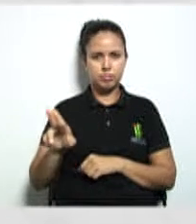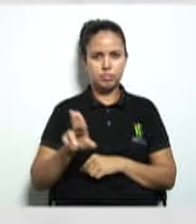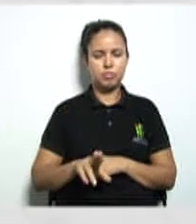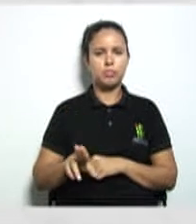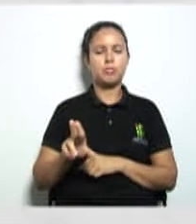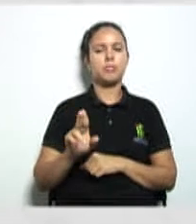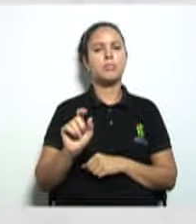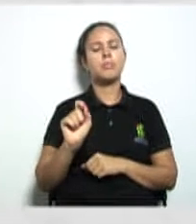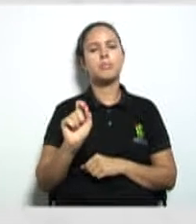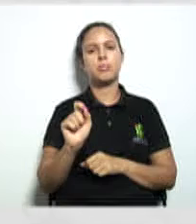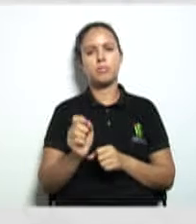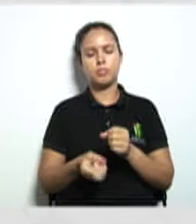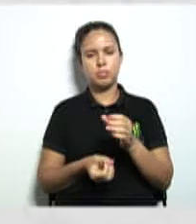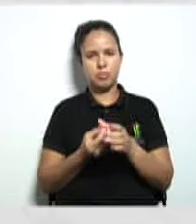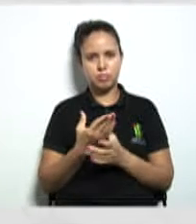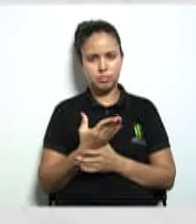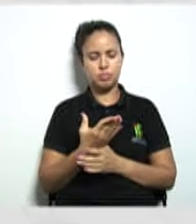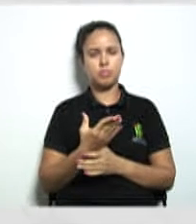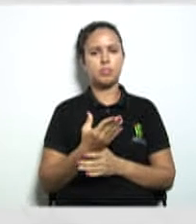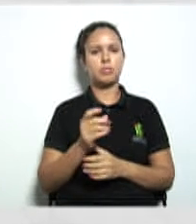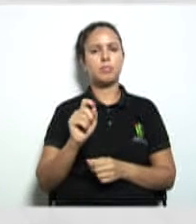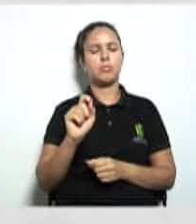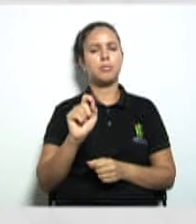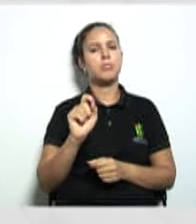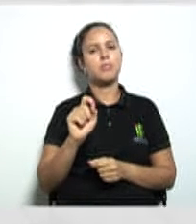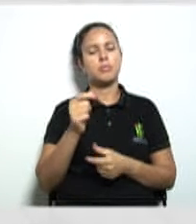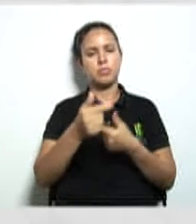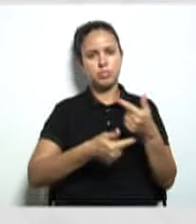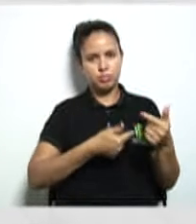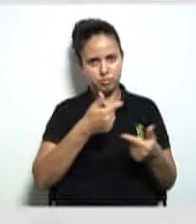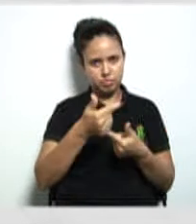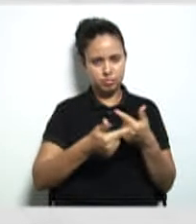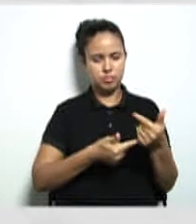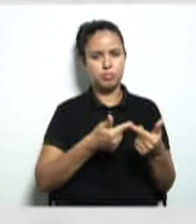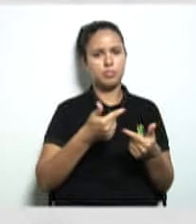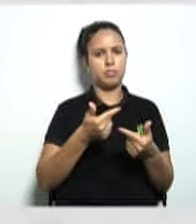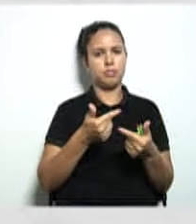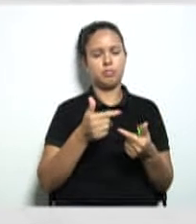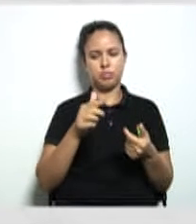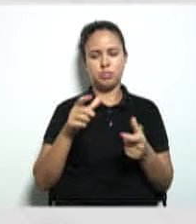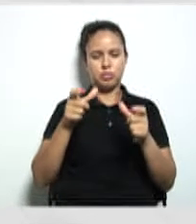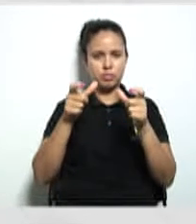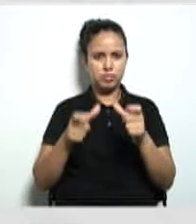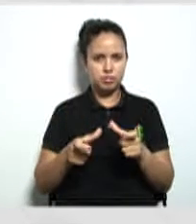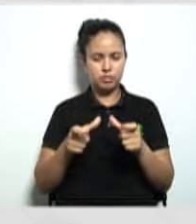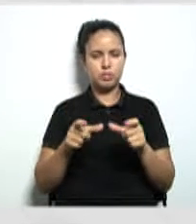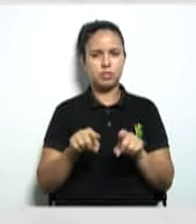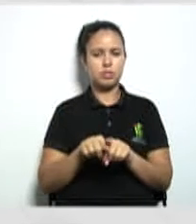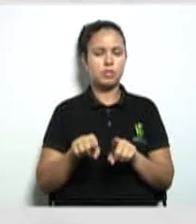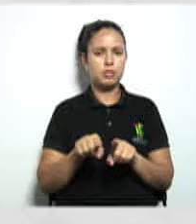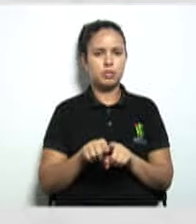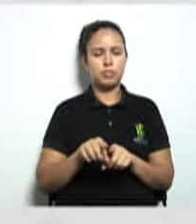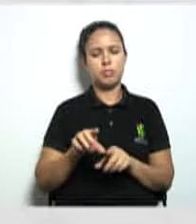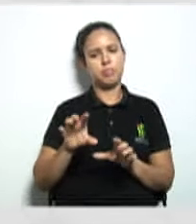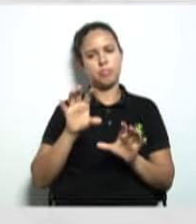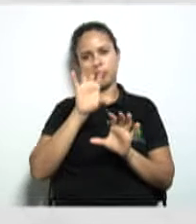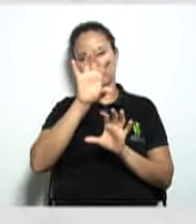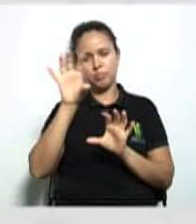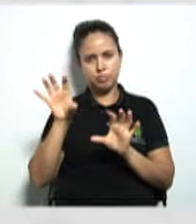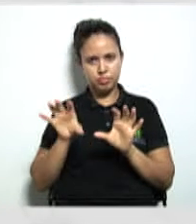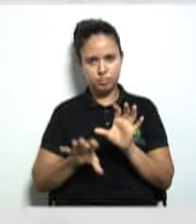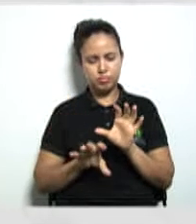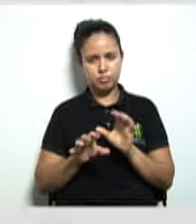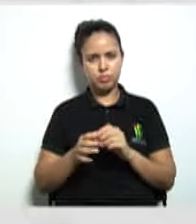e regionalmente. O que seria isso? Eu vou trazer um exemplo aqui para vocês